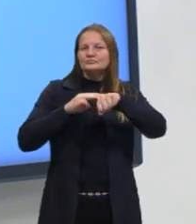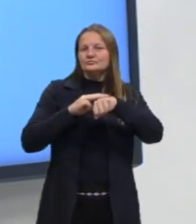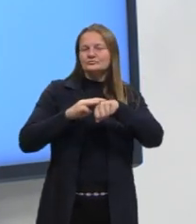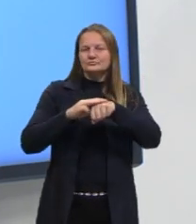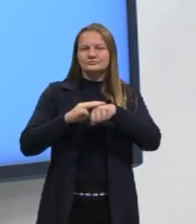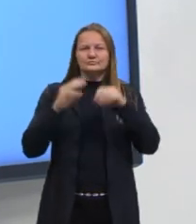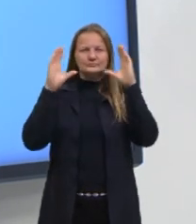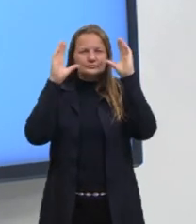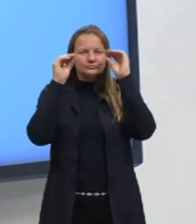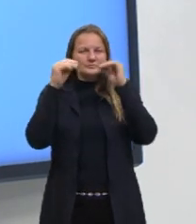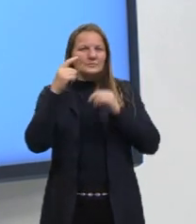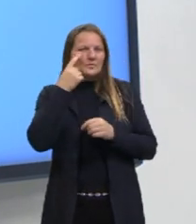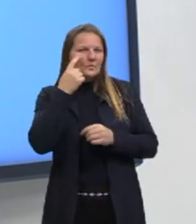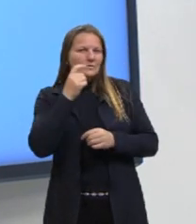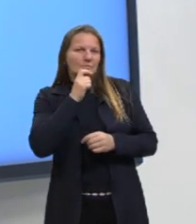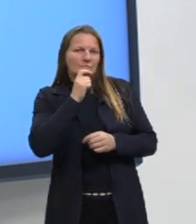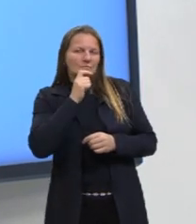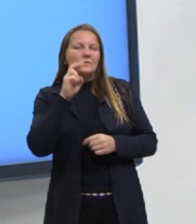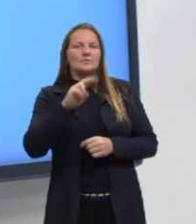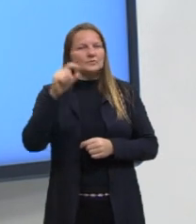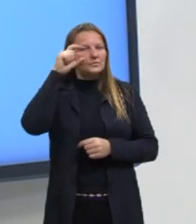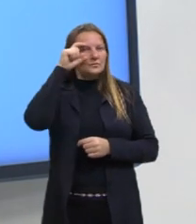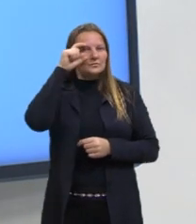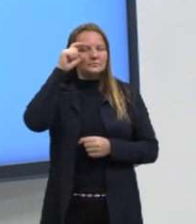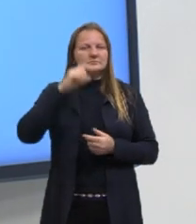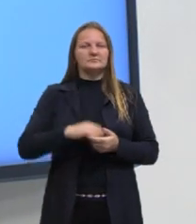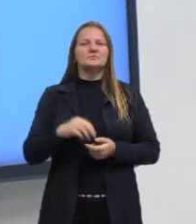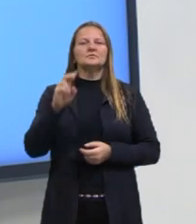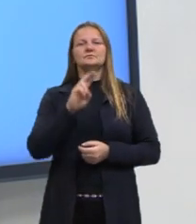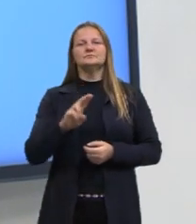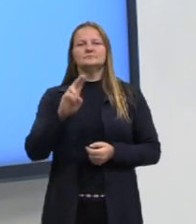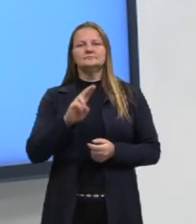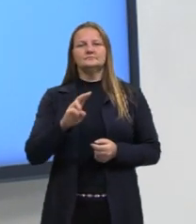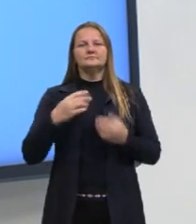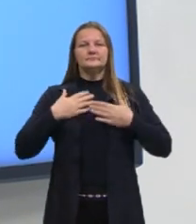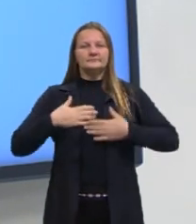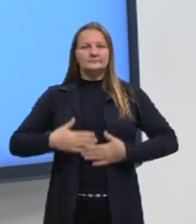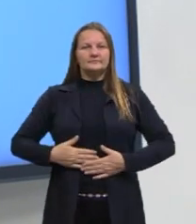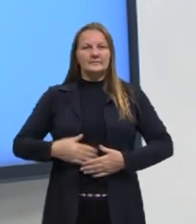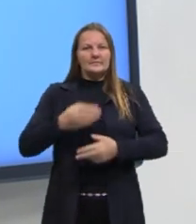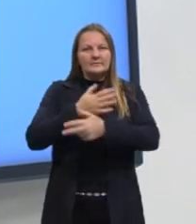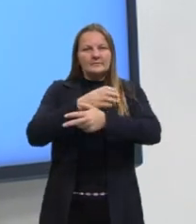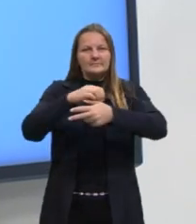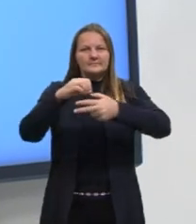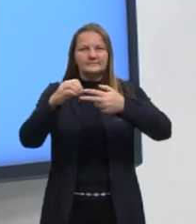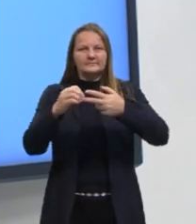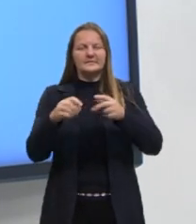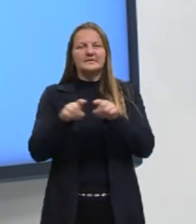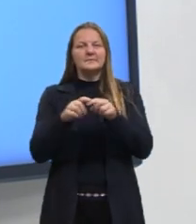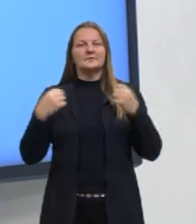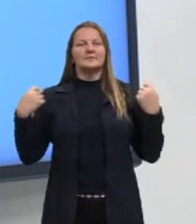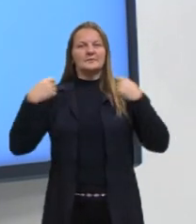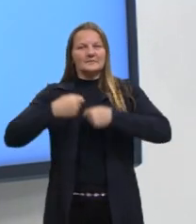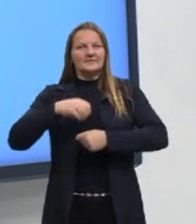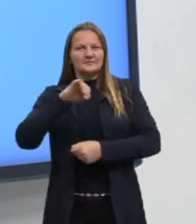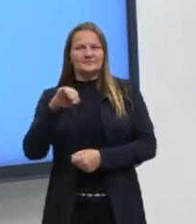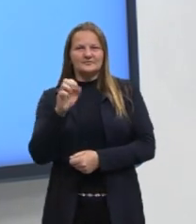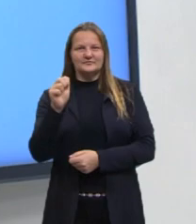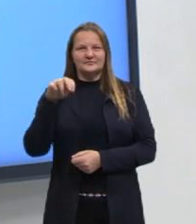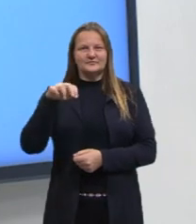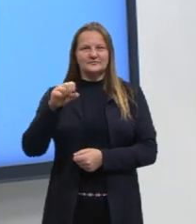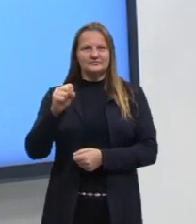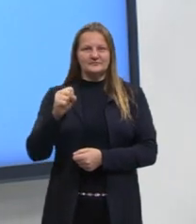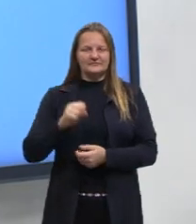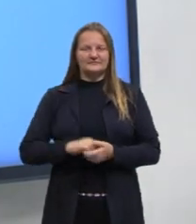olhos verdes uso óculos estou utilizando a camiseta do pré-nem e também uma camisa jeans Então vamos